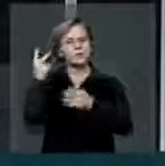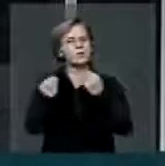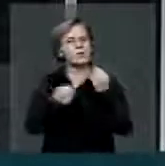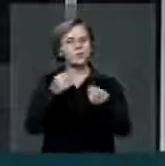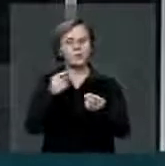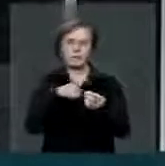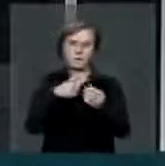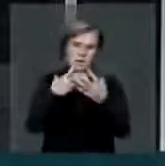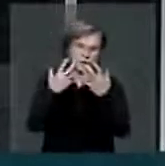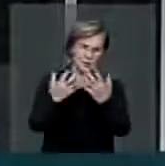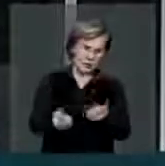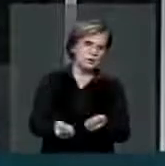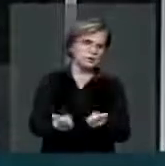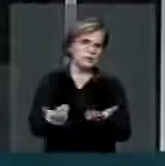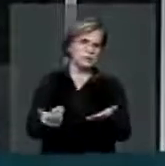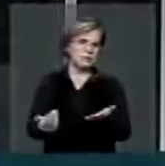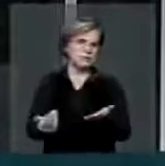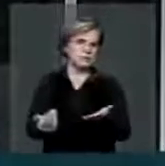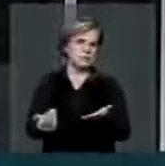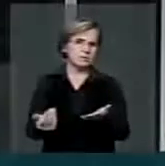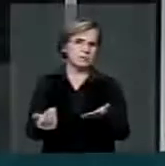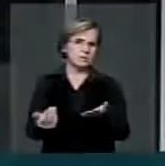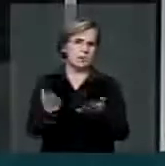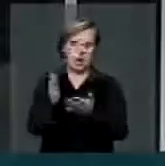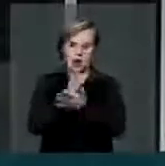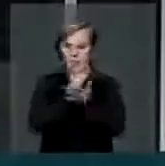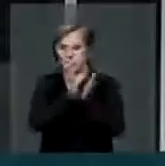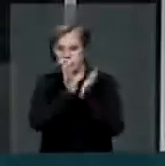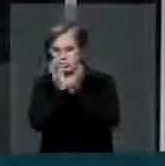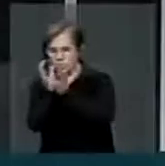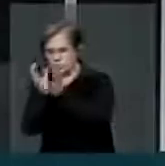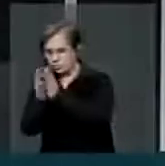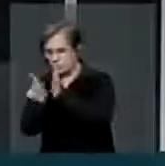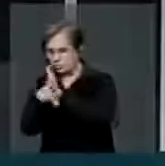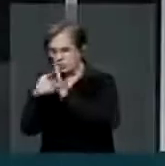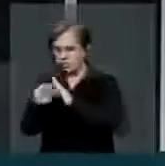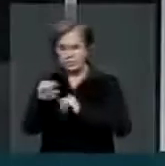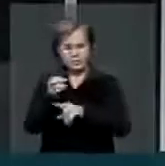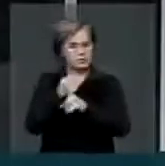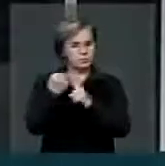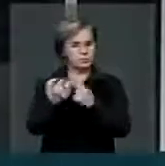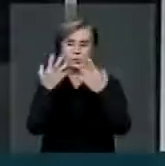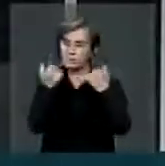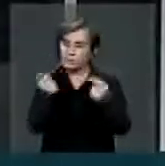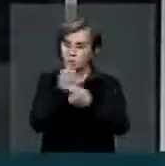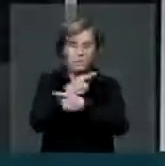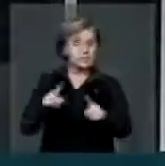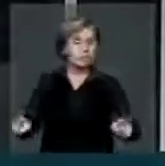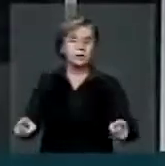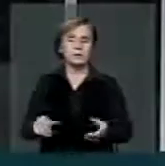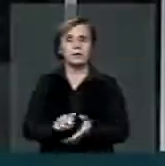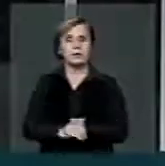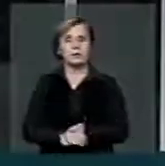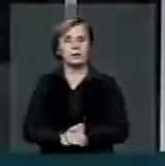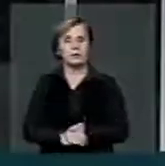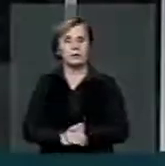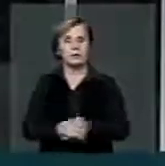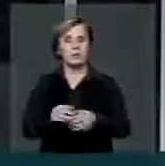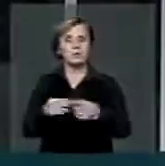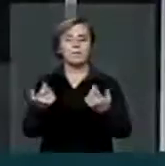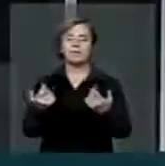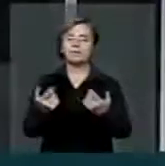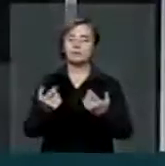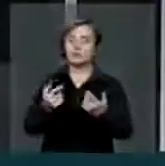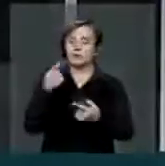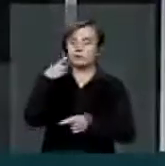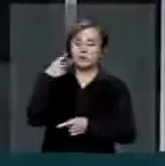seria aceitado por algum segmento da sociedade, é evidente que não, senhor presidente. Mas por que um juiz ou um